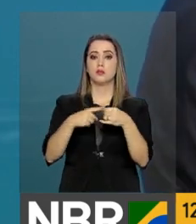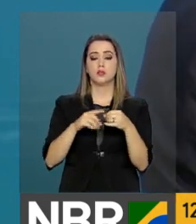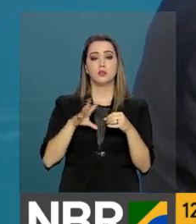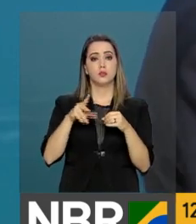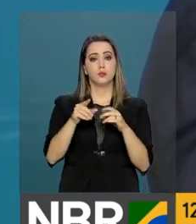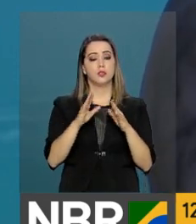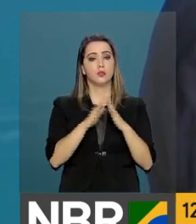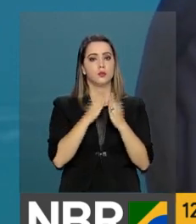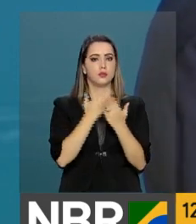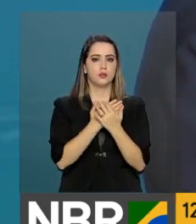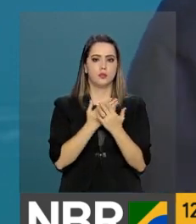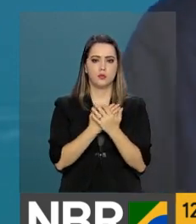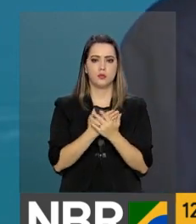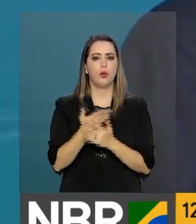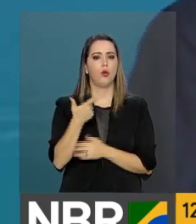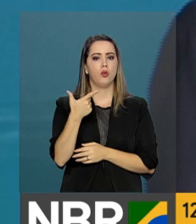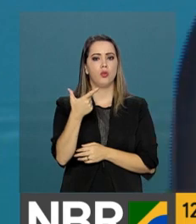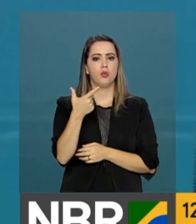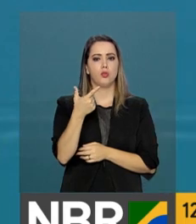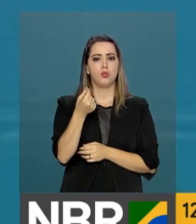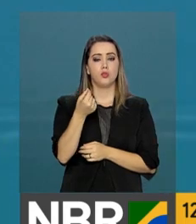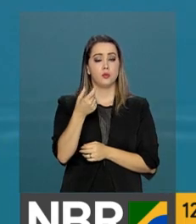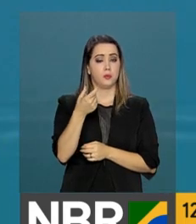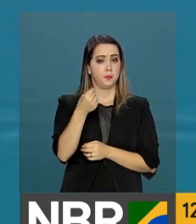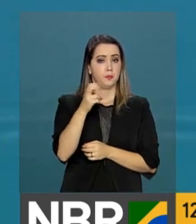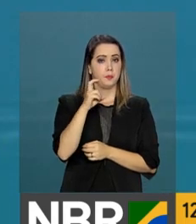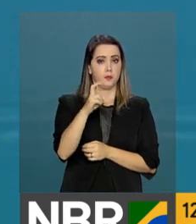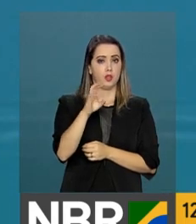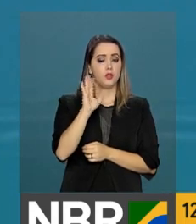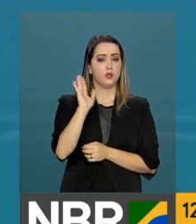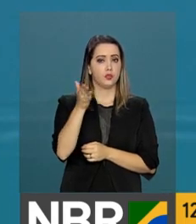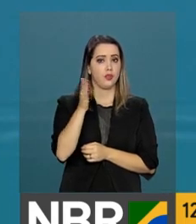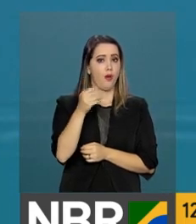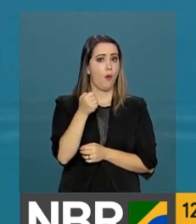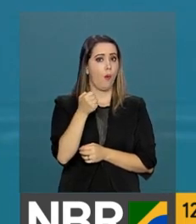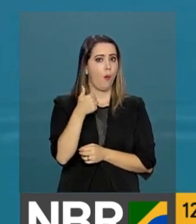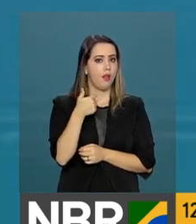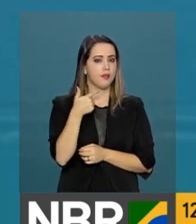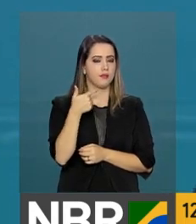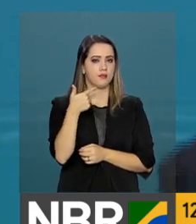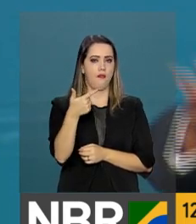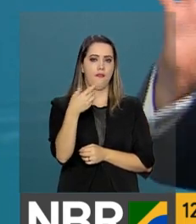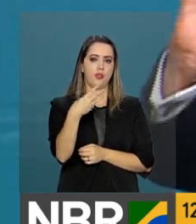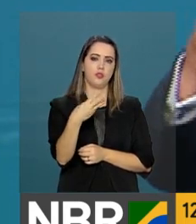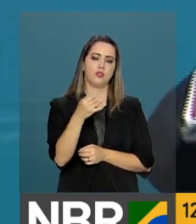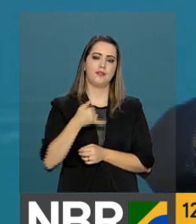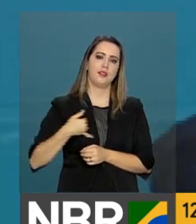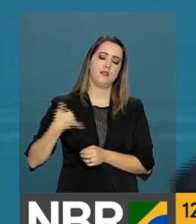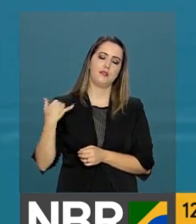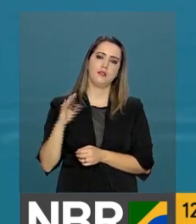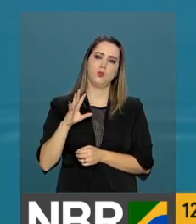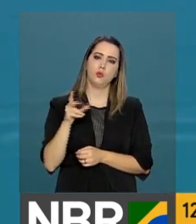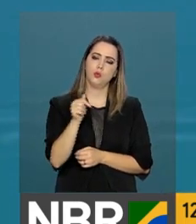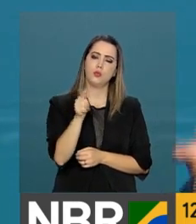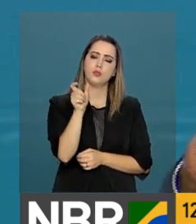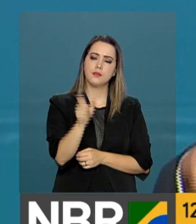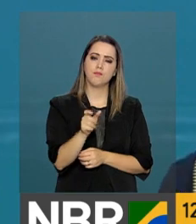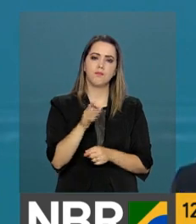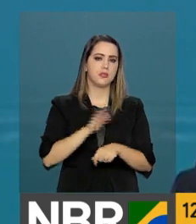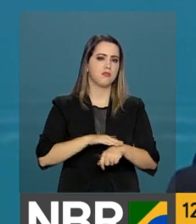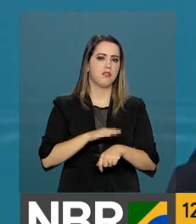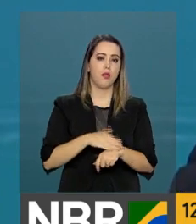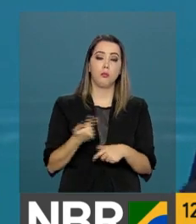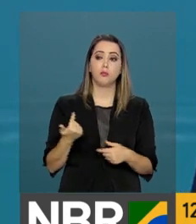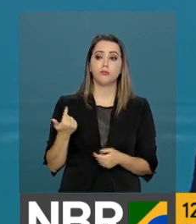que passou o tempo, 2005 até hoje, são quase 23 anos. Passou-se todo esse período sem que